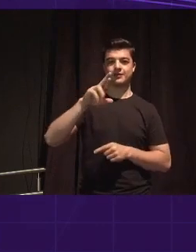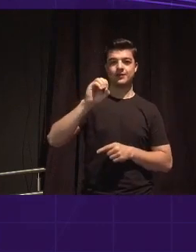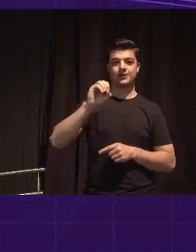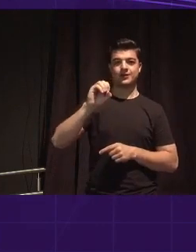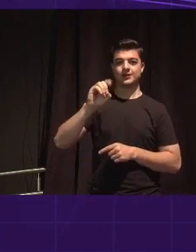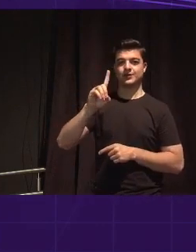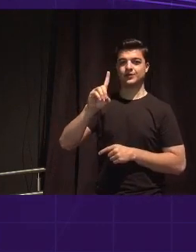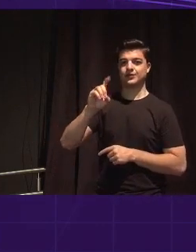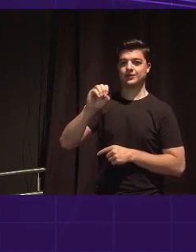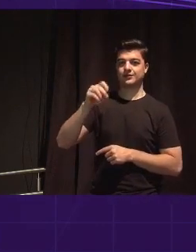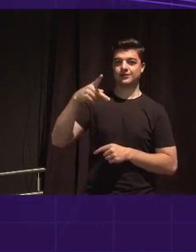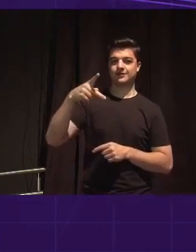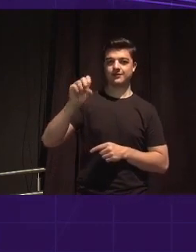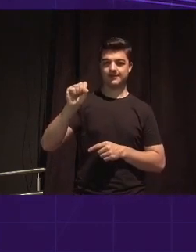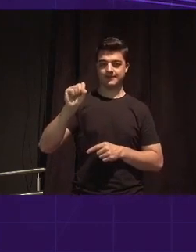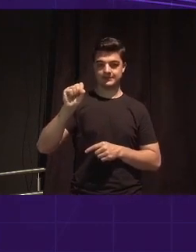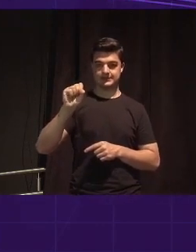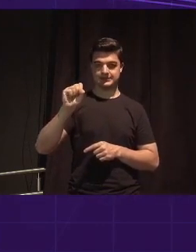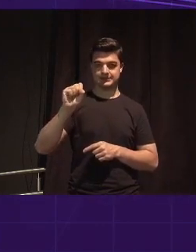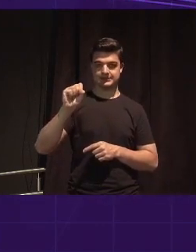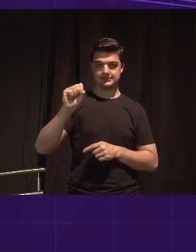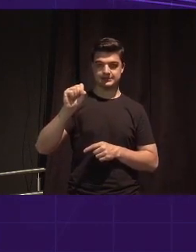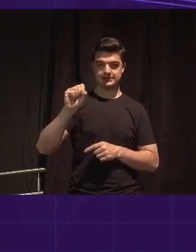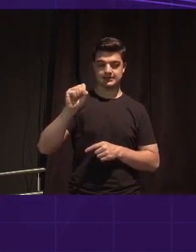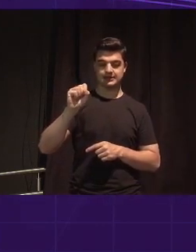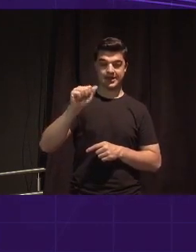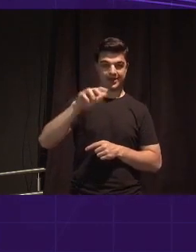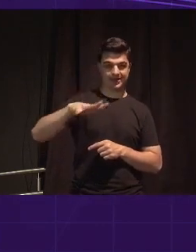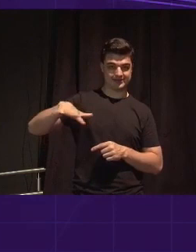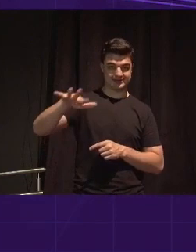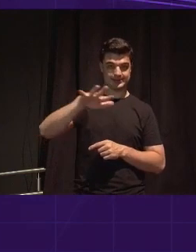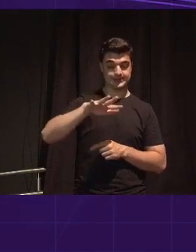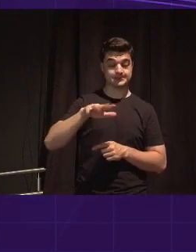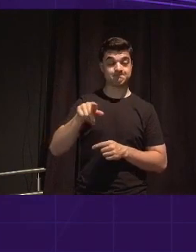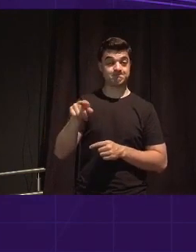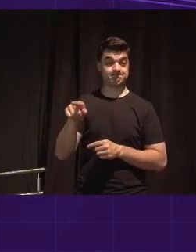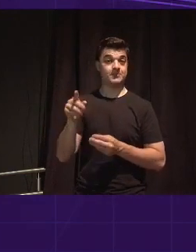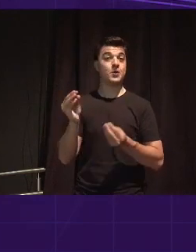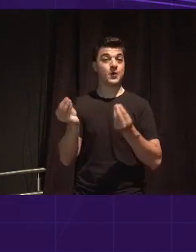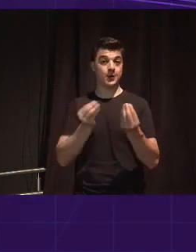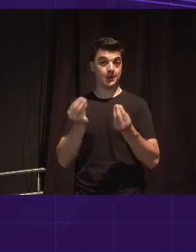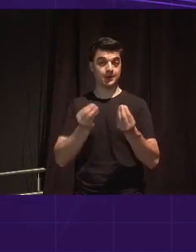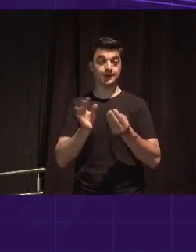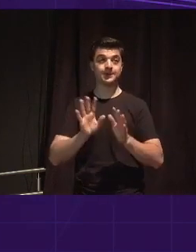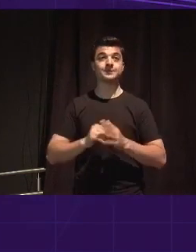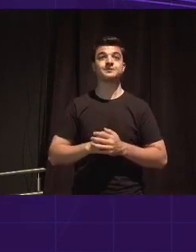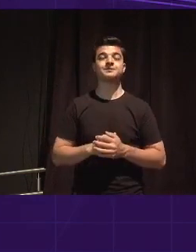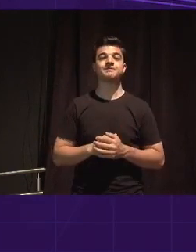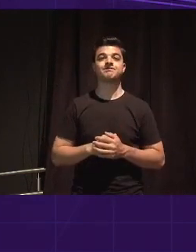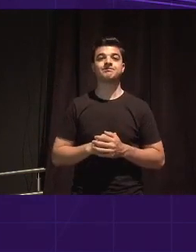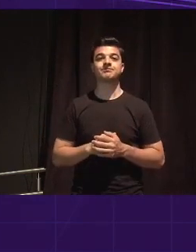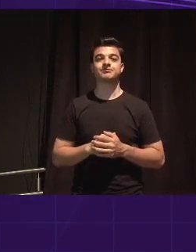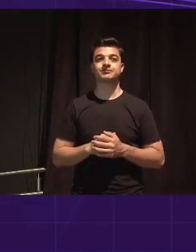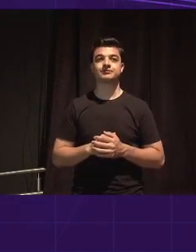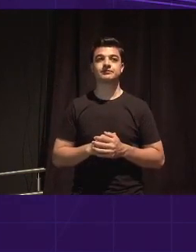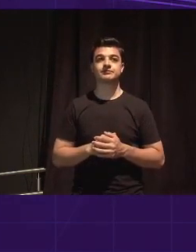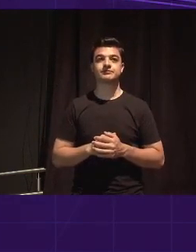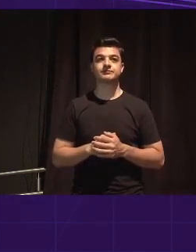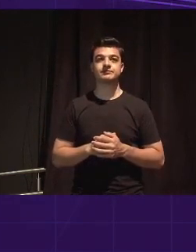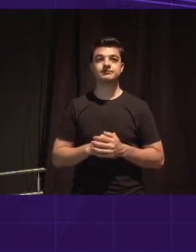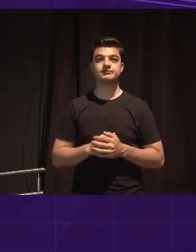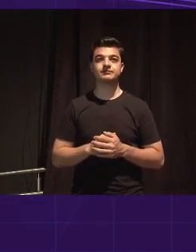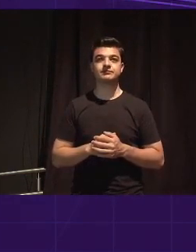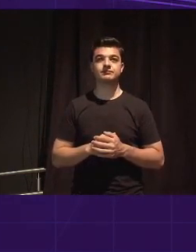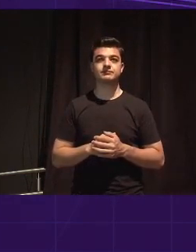esses agileiros dentro de Product Ops, né? E aí, a gente não pode esquecer, como um bom agileiro, que o